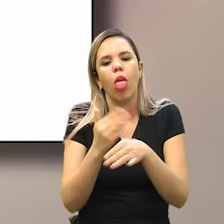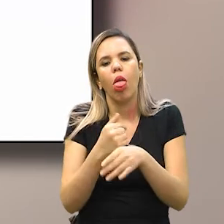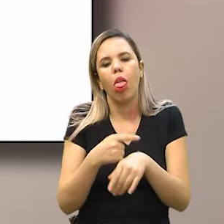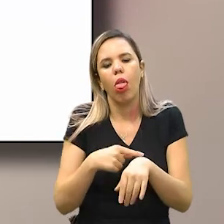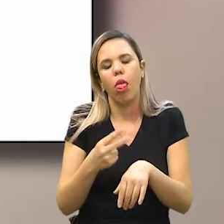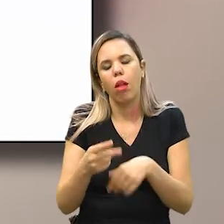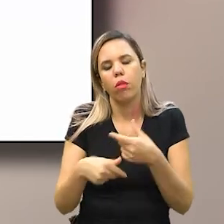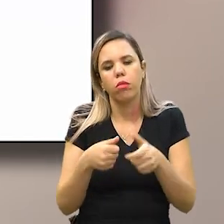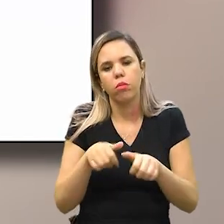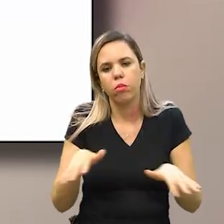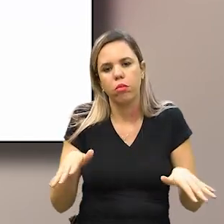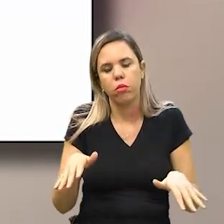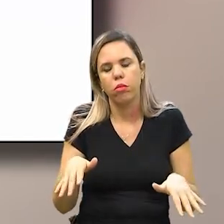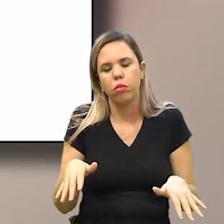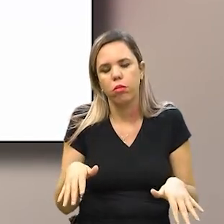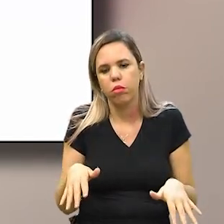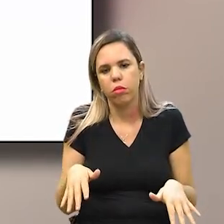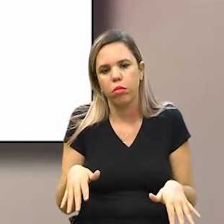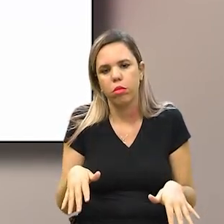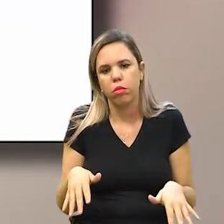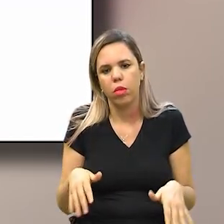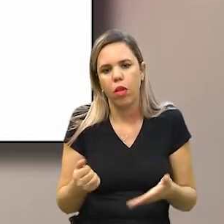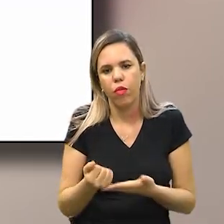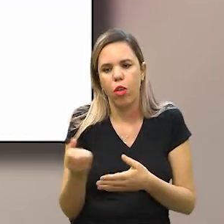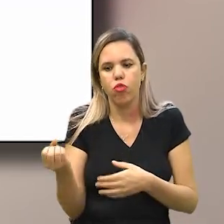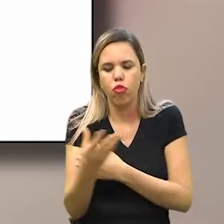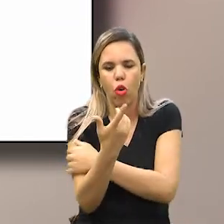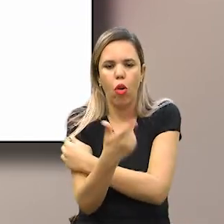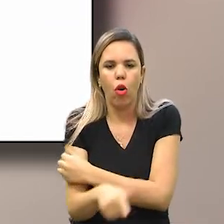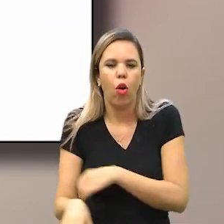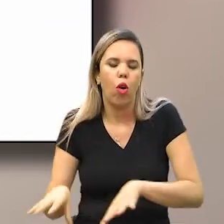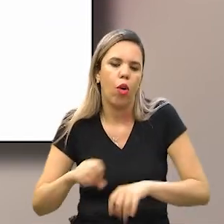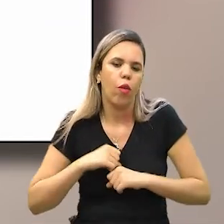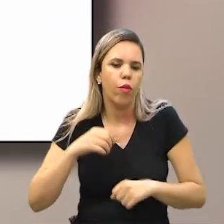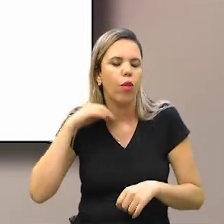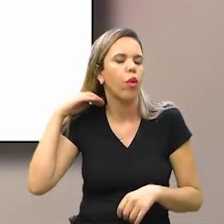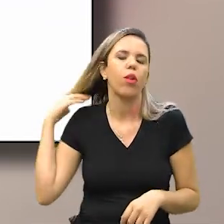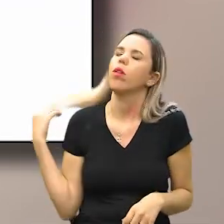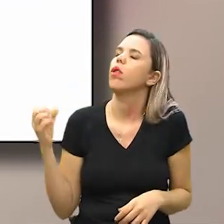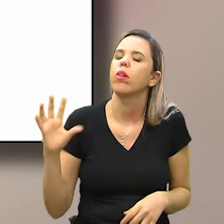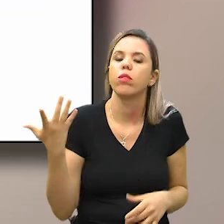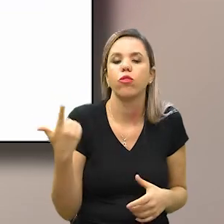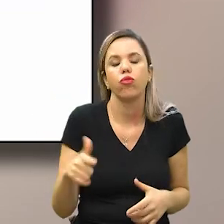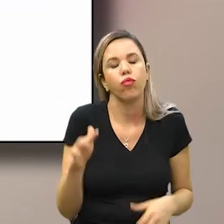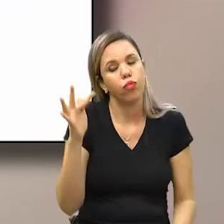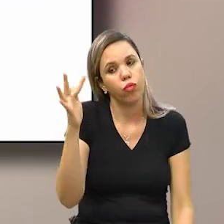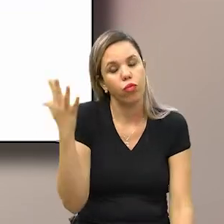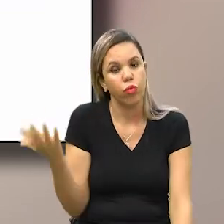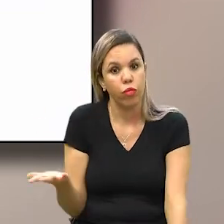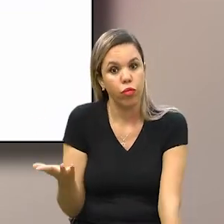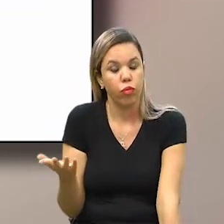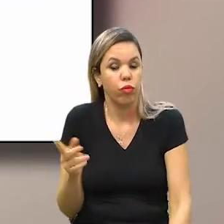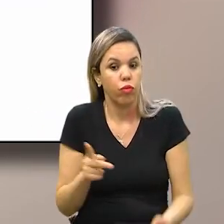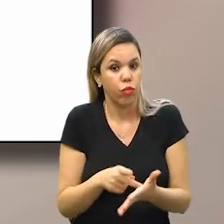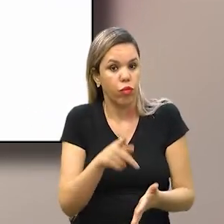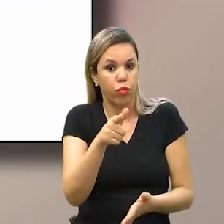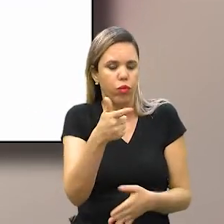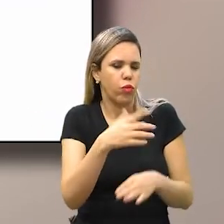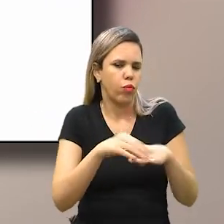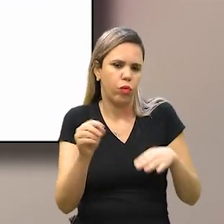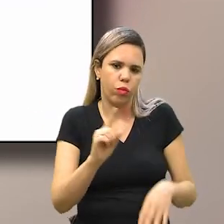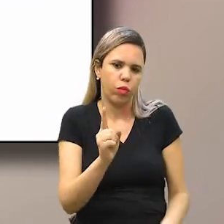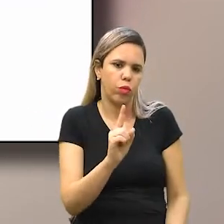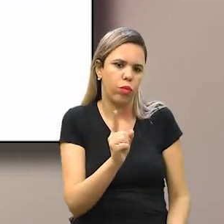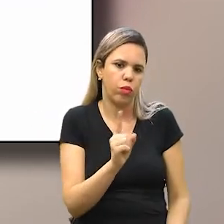deixar muito tempo o vírus se multiplicando, eu, de uma certa forma, favoreço um novo episódio no futuro. Então, na verdade, você